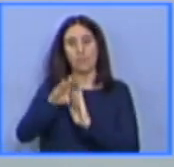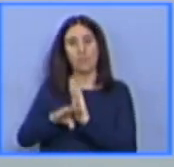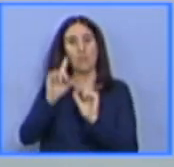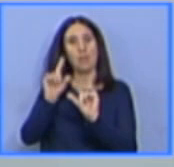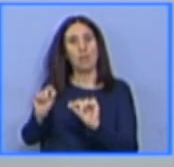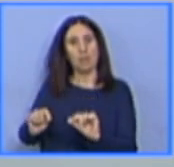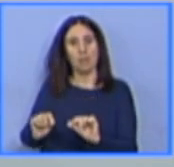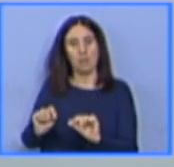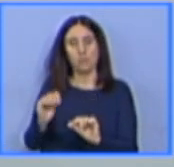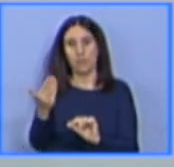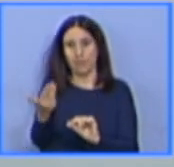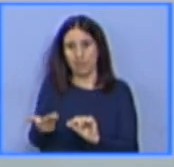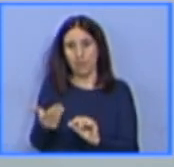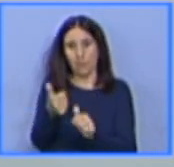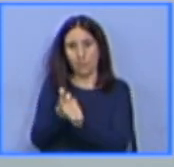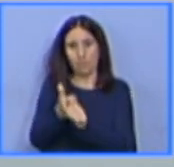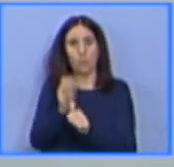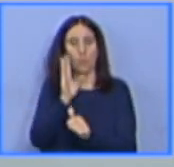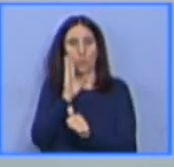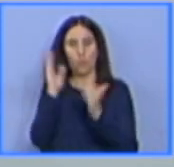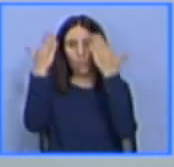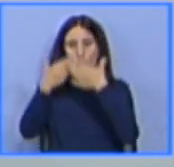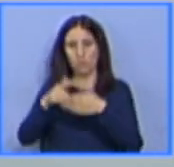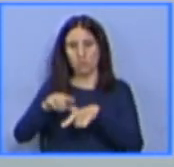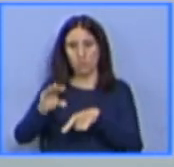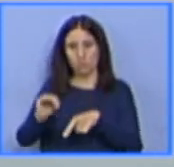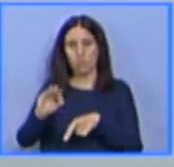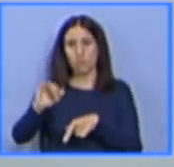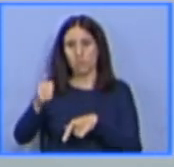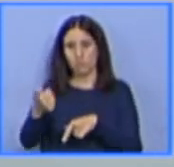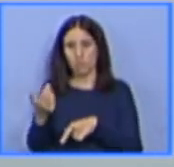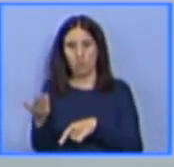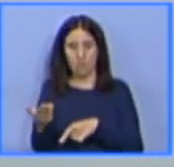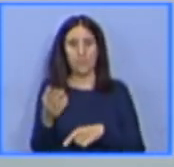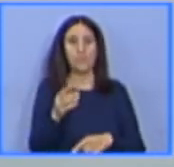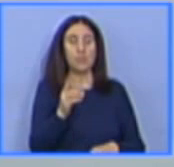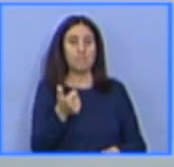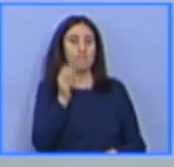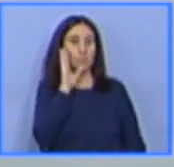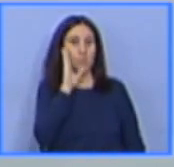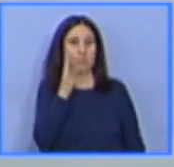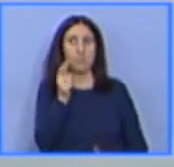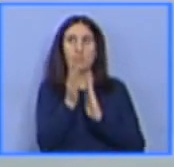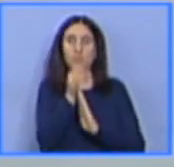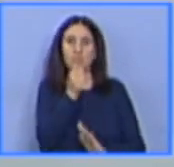do programa Eclésia. É mais logo na Antena 1 pelas 22h45. Tenha então uma boa tarde e até amanhã, se Deus quiser.